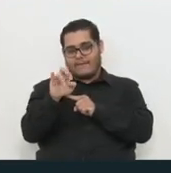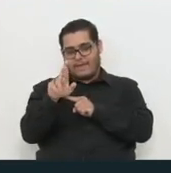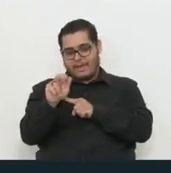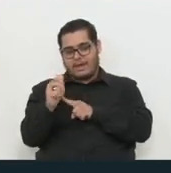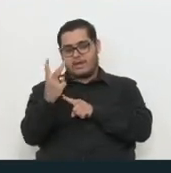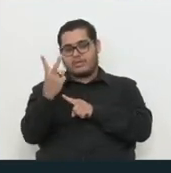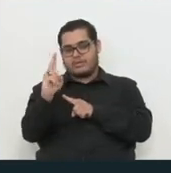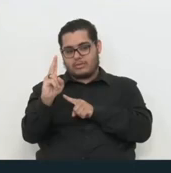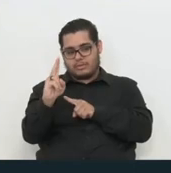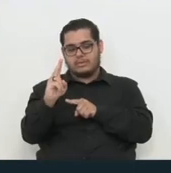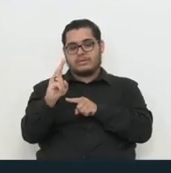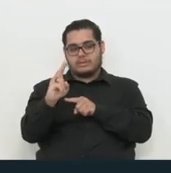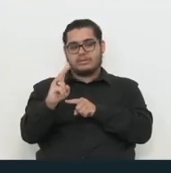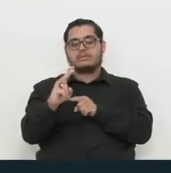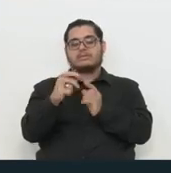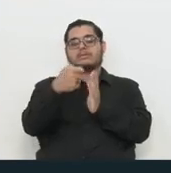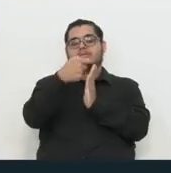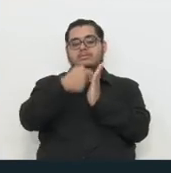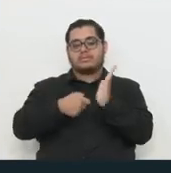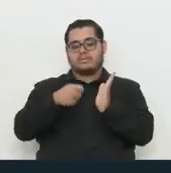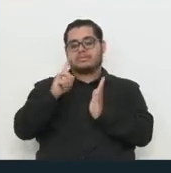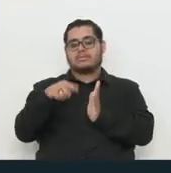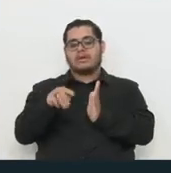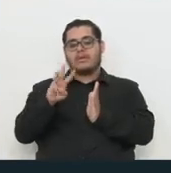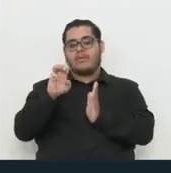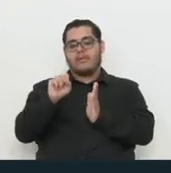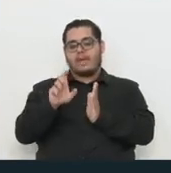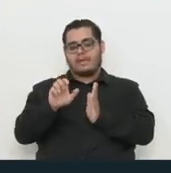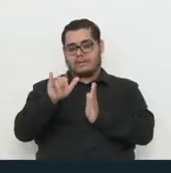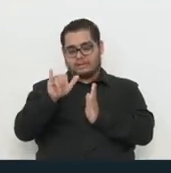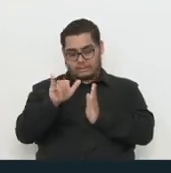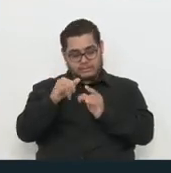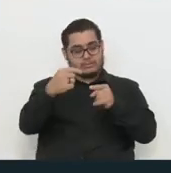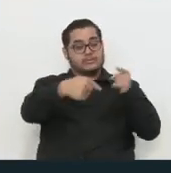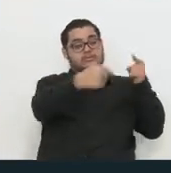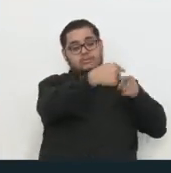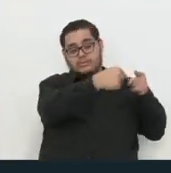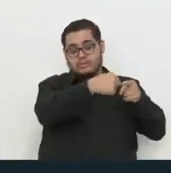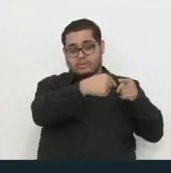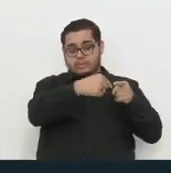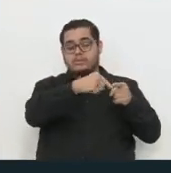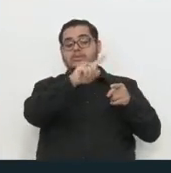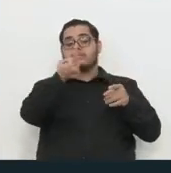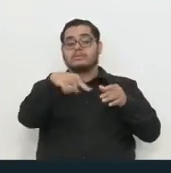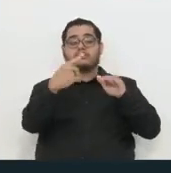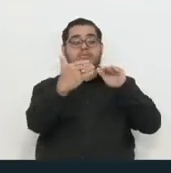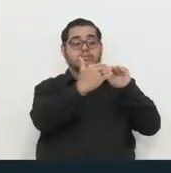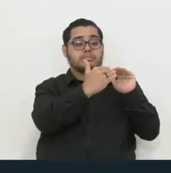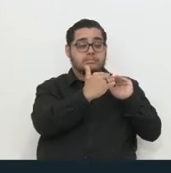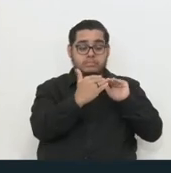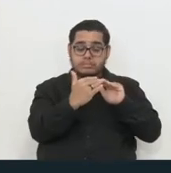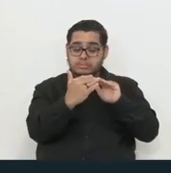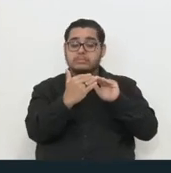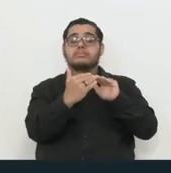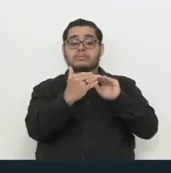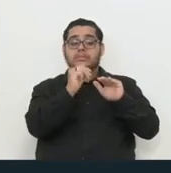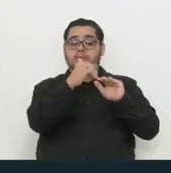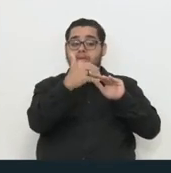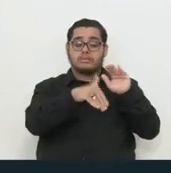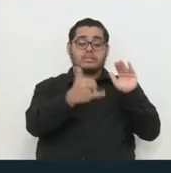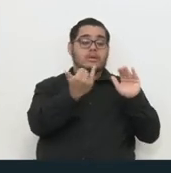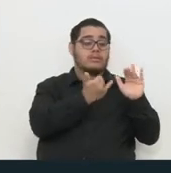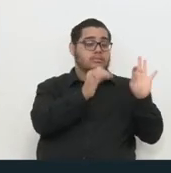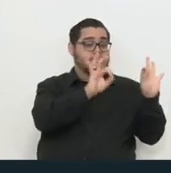em discussão encerrada discussão e votação os vereadores favoráveis permanentes Como estão os contrário se manifestem encerrado a votação